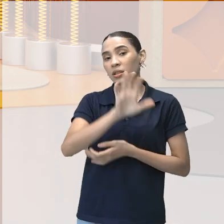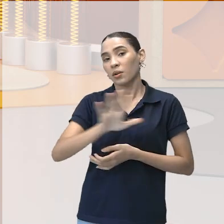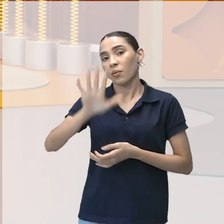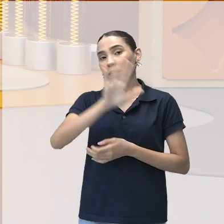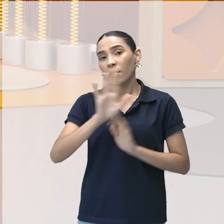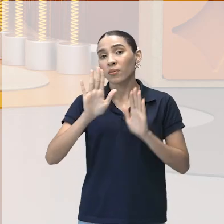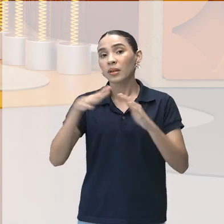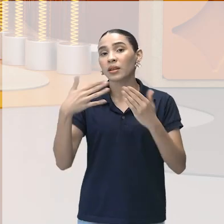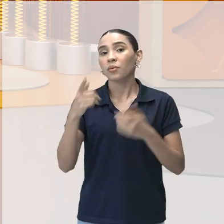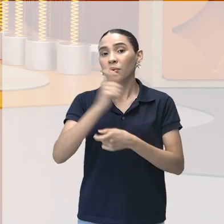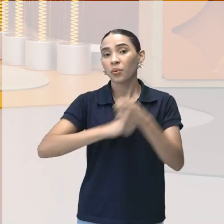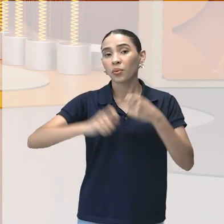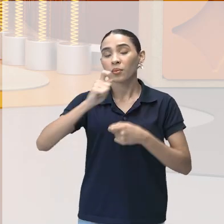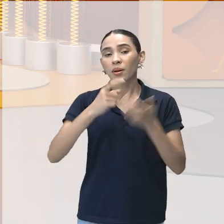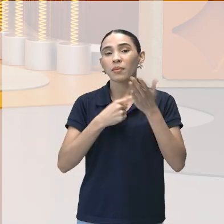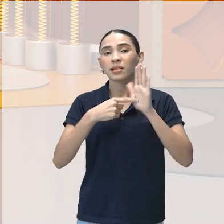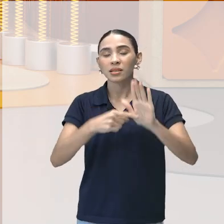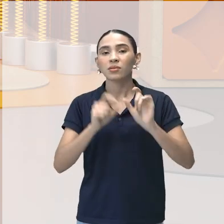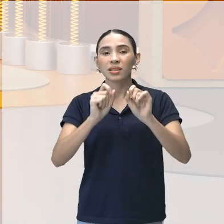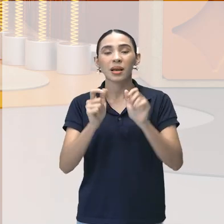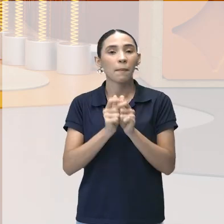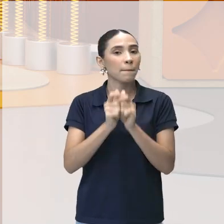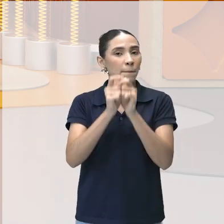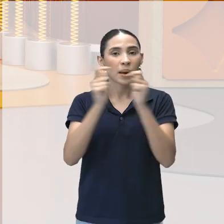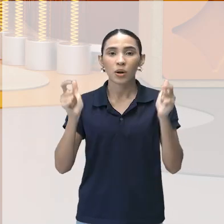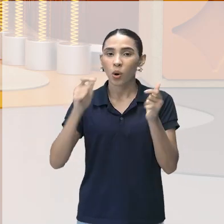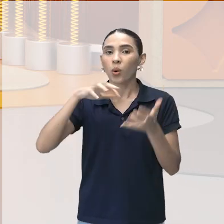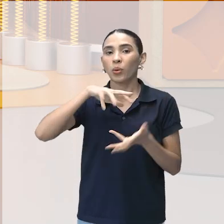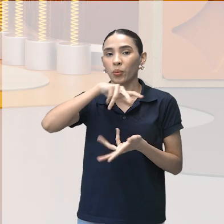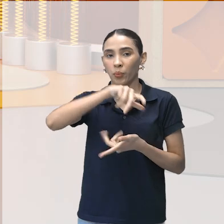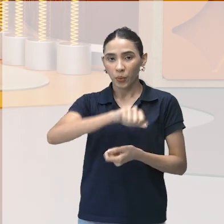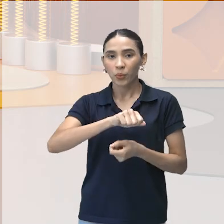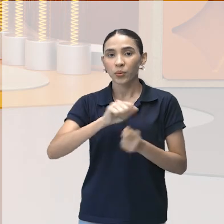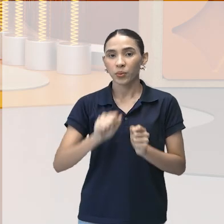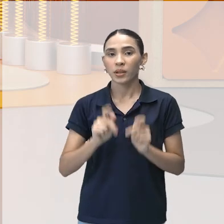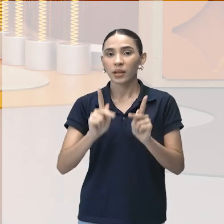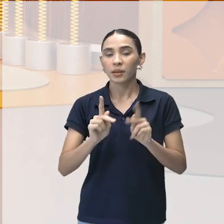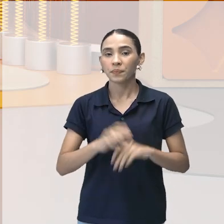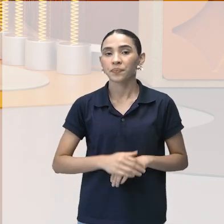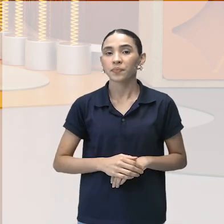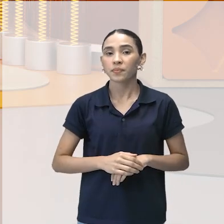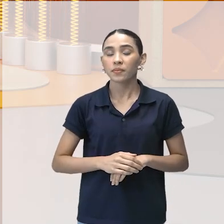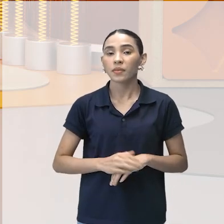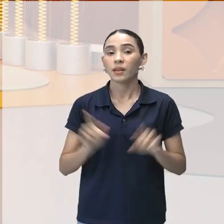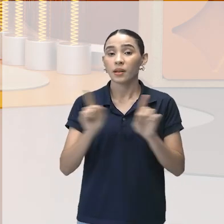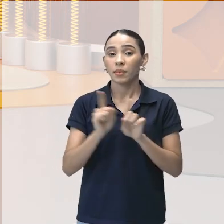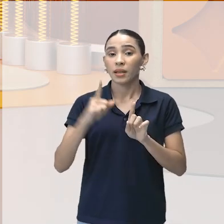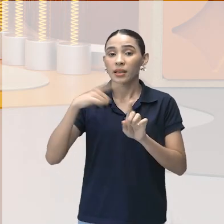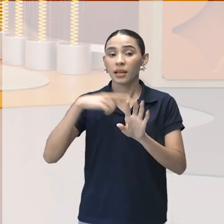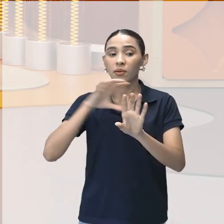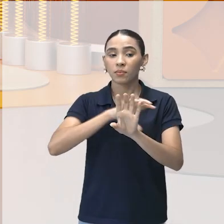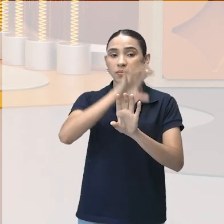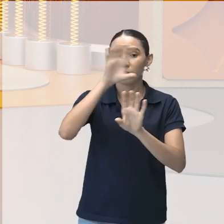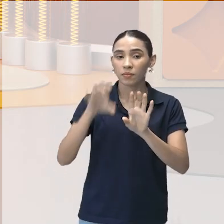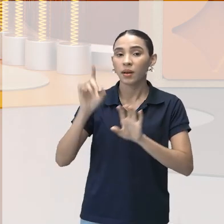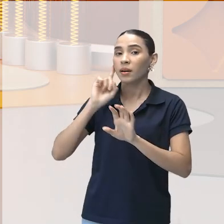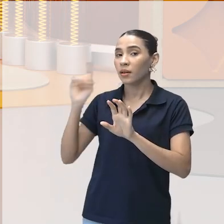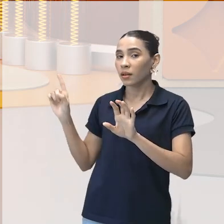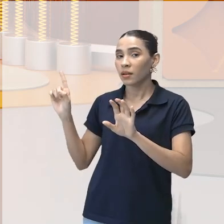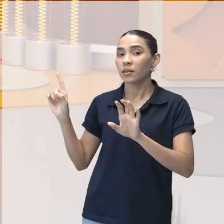as suas economias figuram ali entre as maiores do mundo, certo? Bem, tenho aqui um mapa que mostra